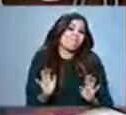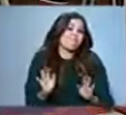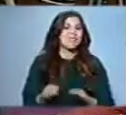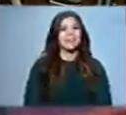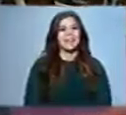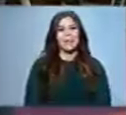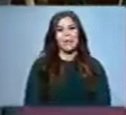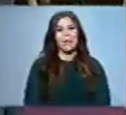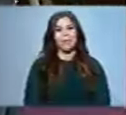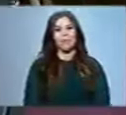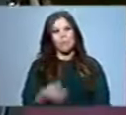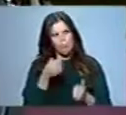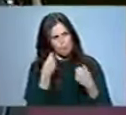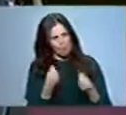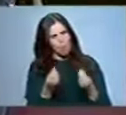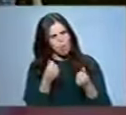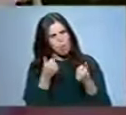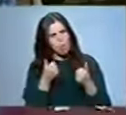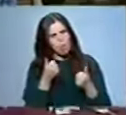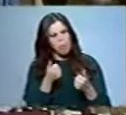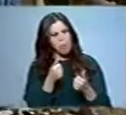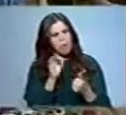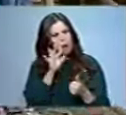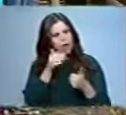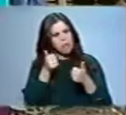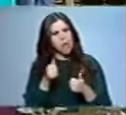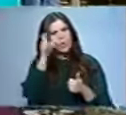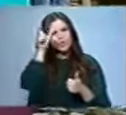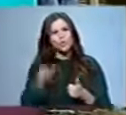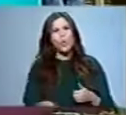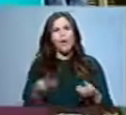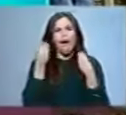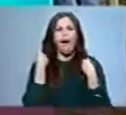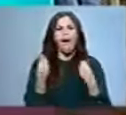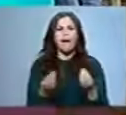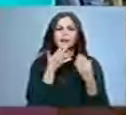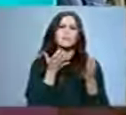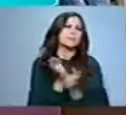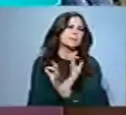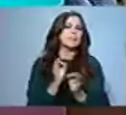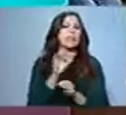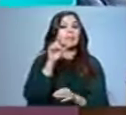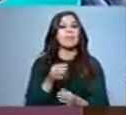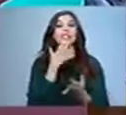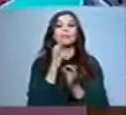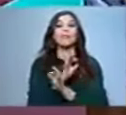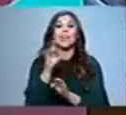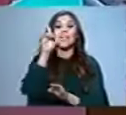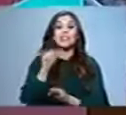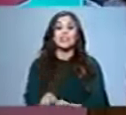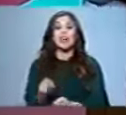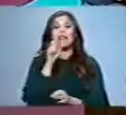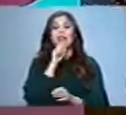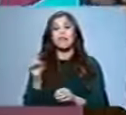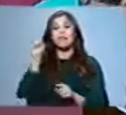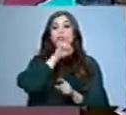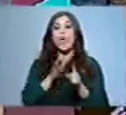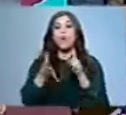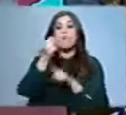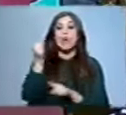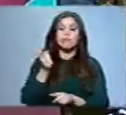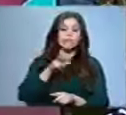bem visto. Bem visto, Sónia. Olha, estás impecável. Impecável. E impecável também será ganhar tantos prémios